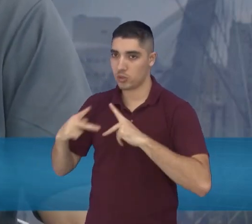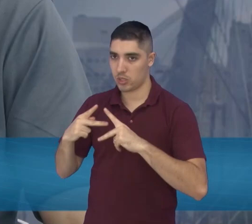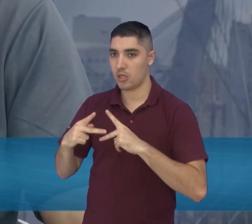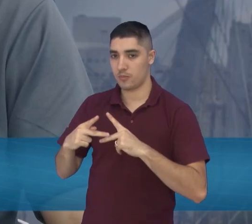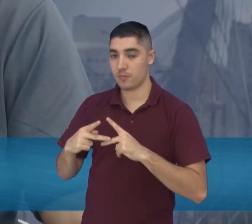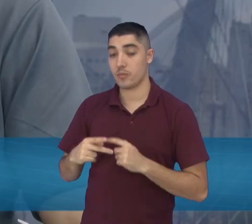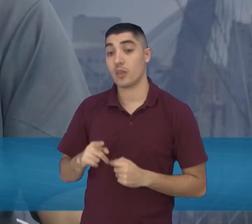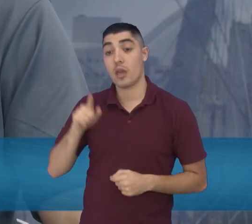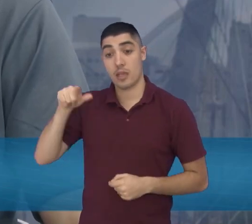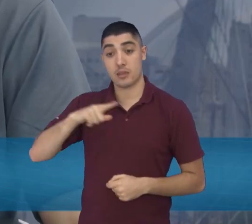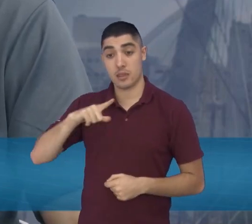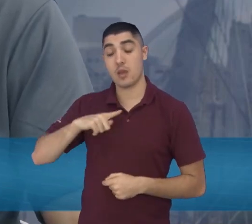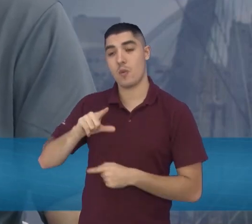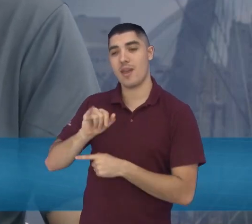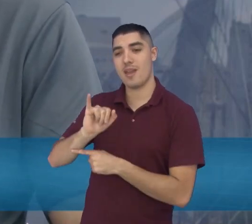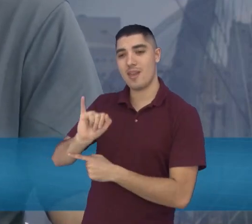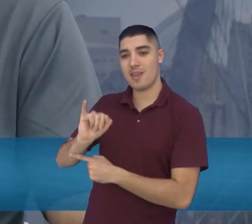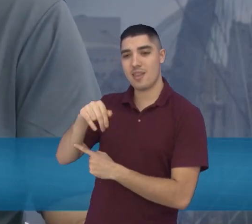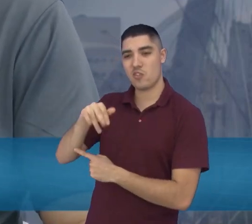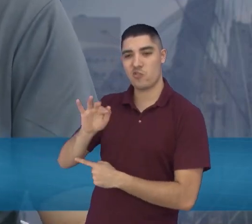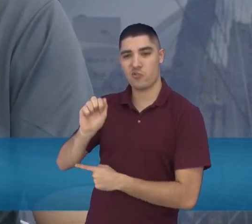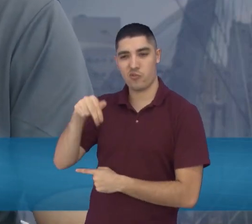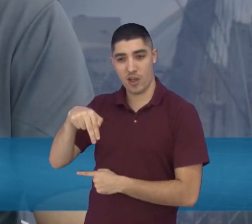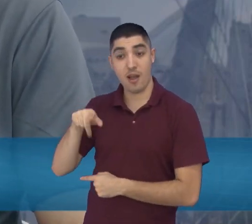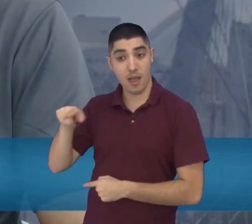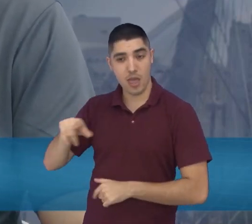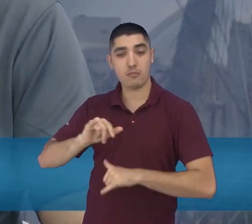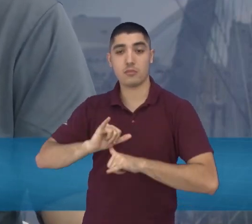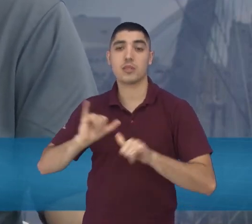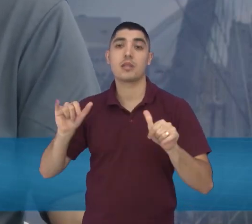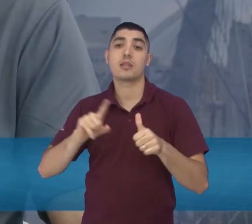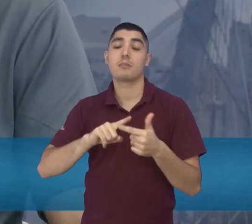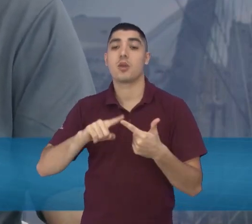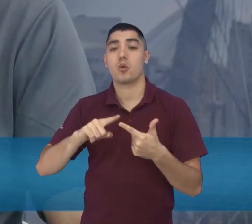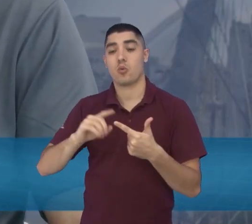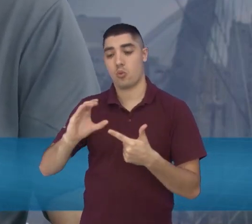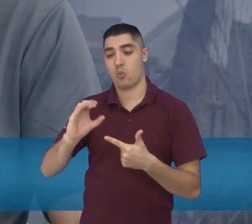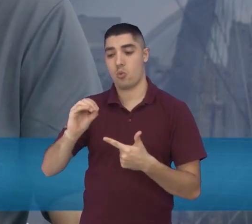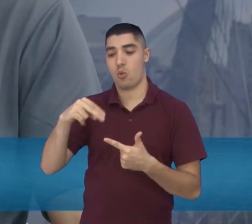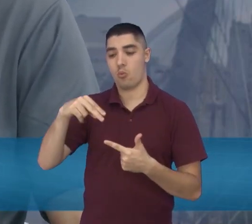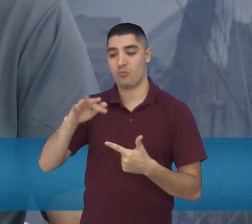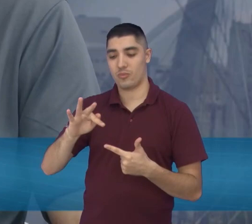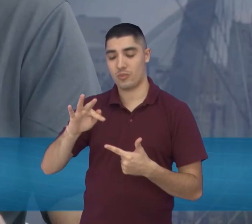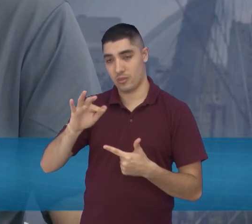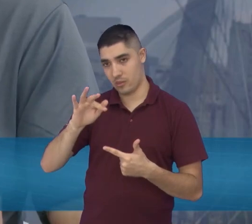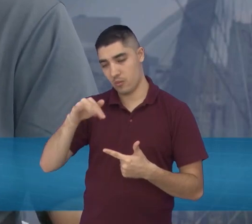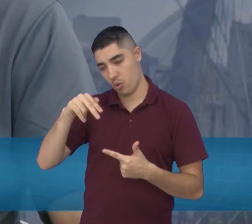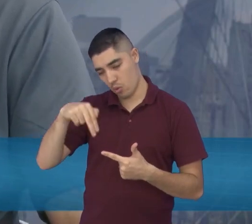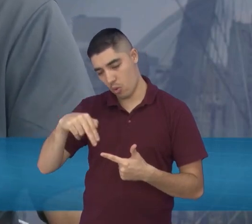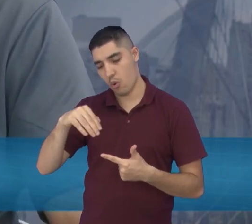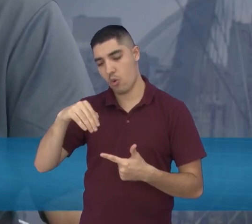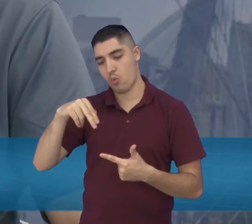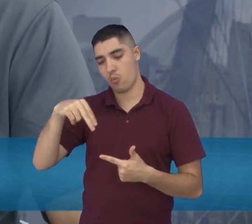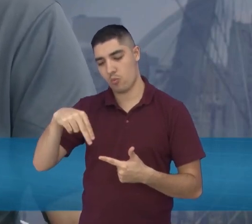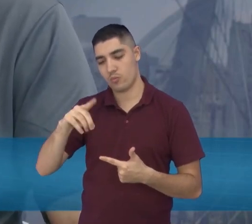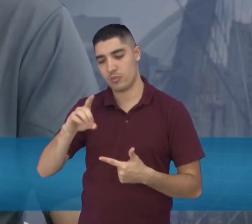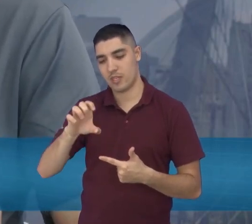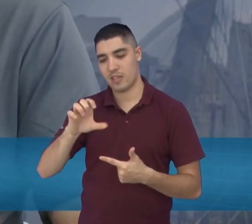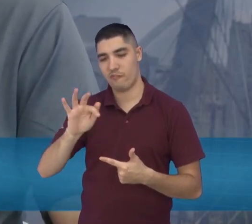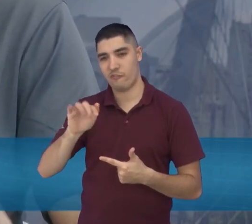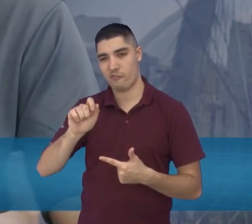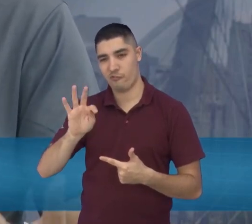pelo IFAM, o termo de tombamento, e pelo CONDEFAT. Um exemplo também em São José é que nós temos